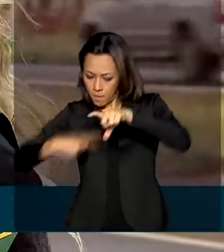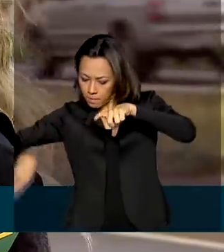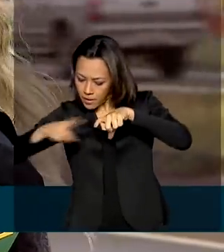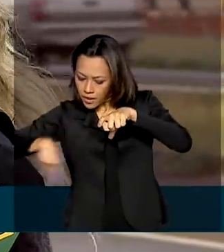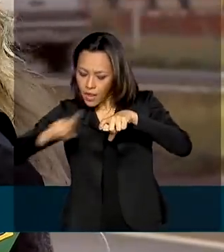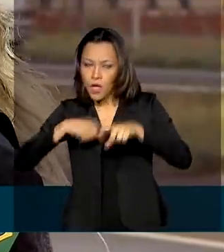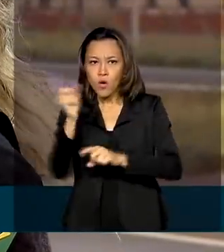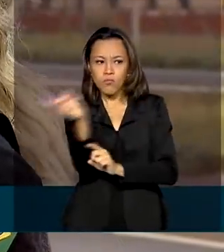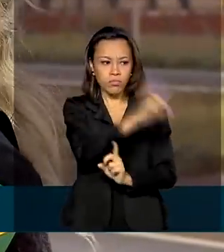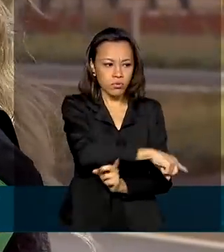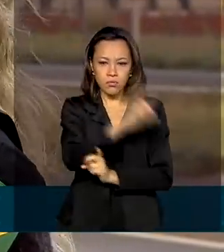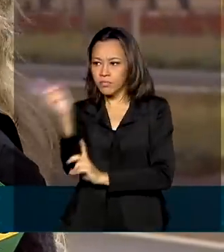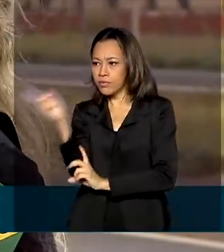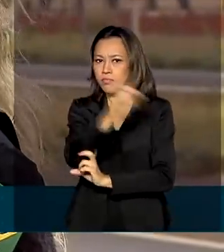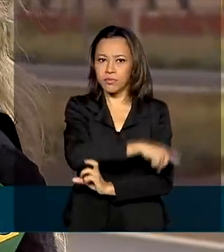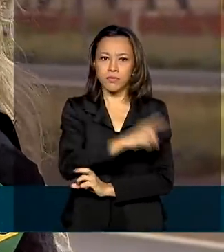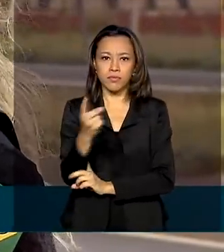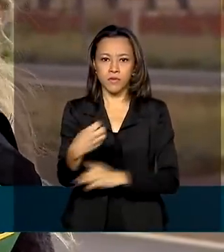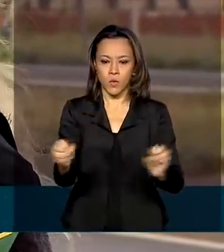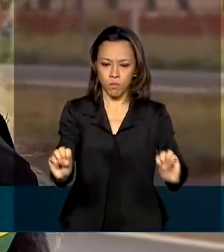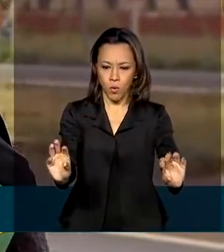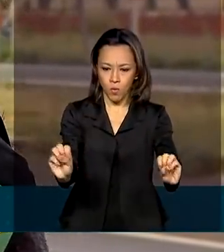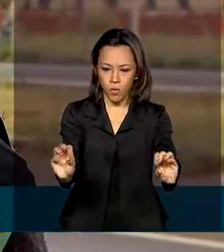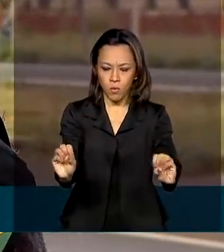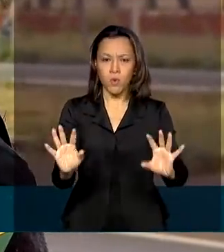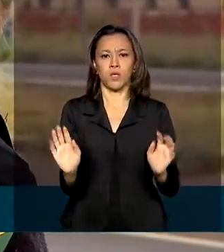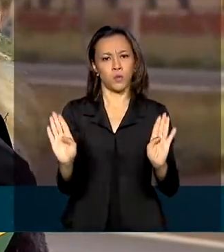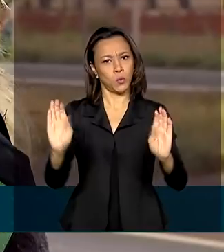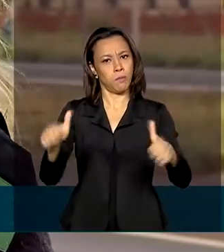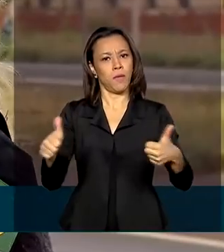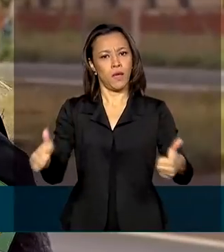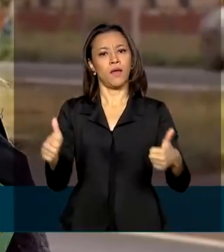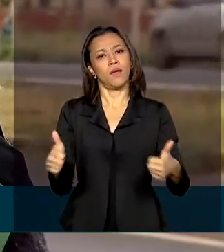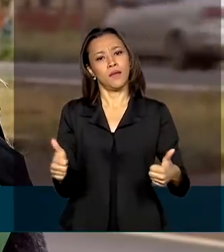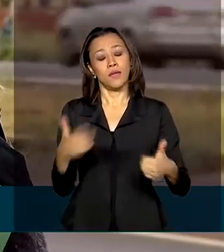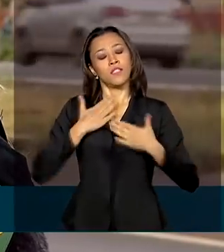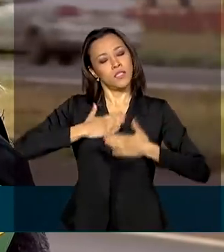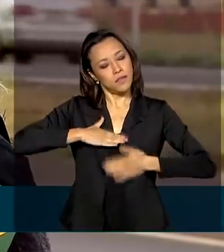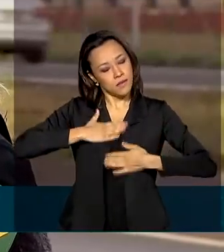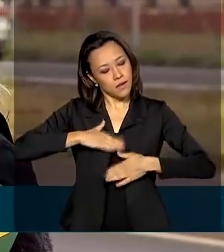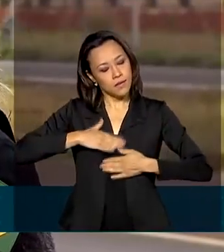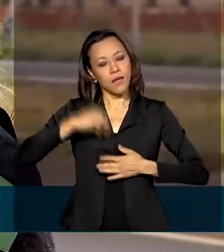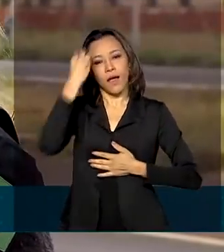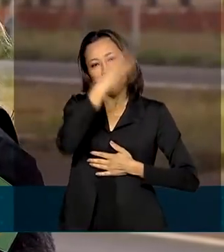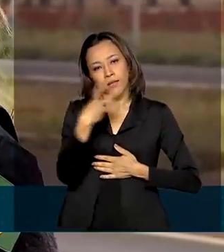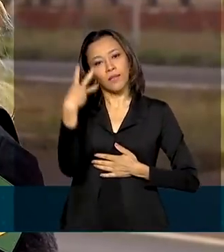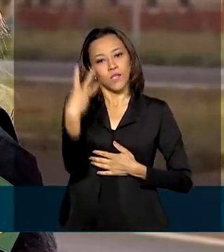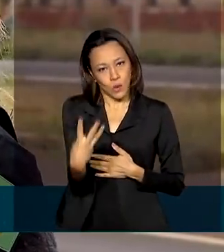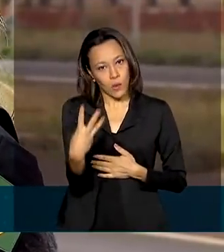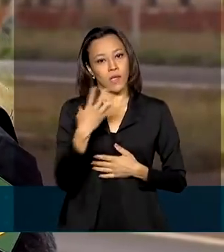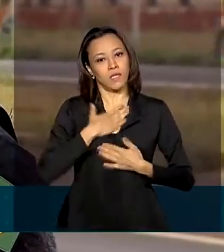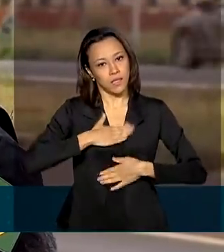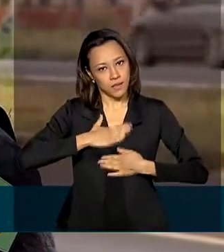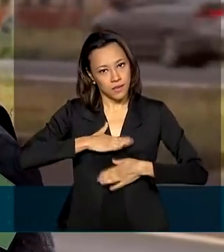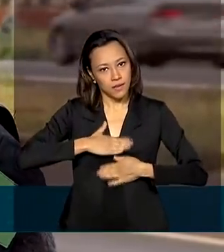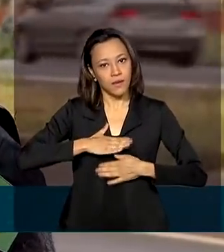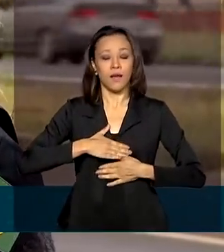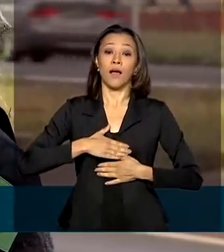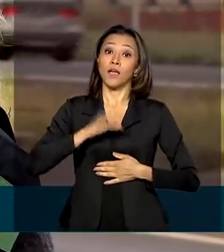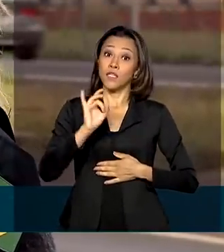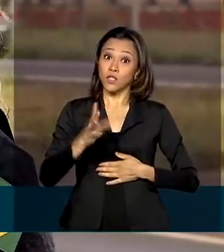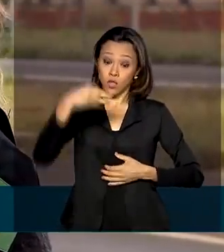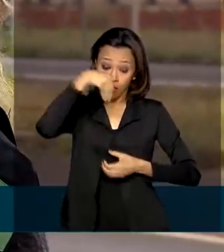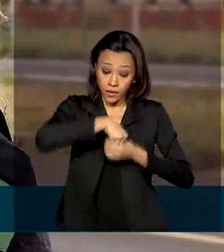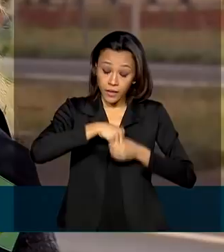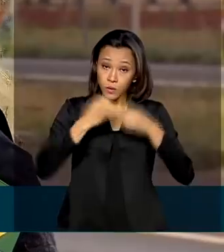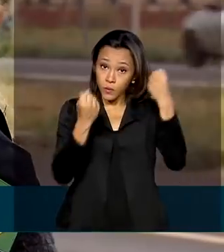para-brisa, sistema de iluminação. Planejar a viagem para que o condutor tenha um descanso pelo menos a cada 3 horas. E o veículo só pode ter a